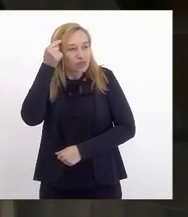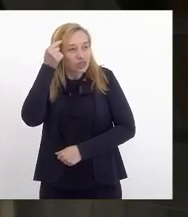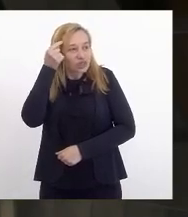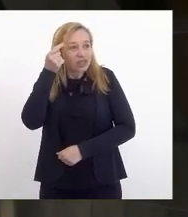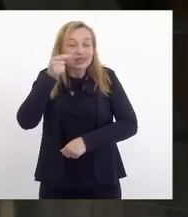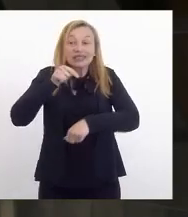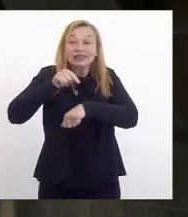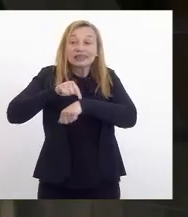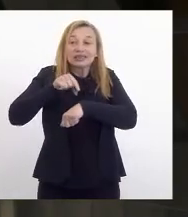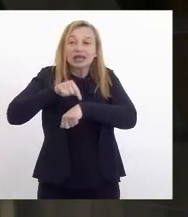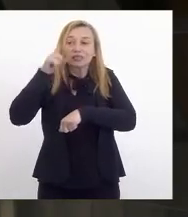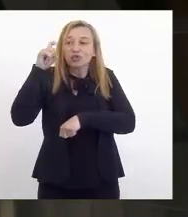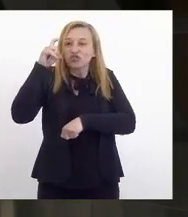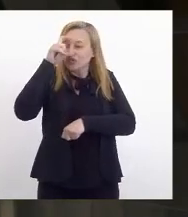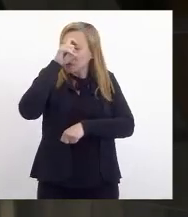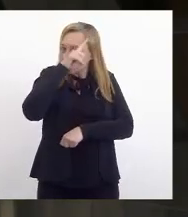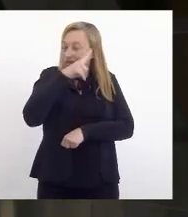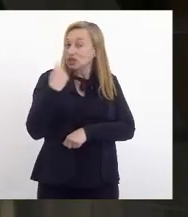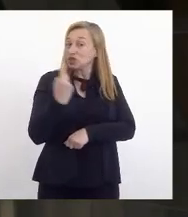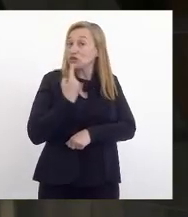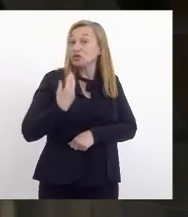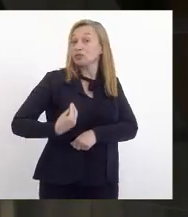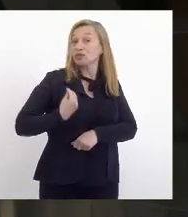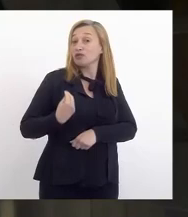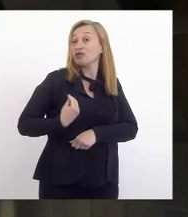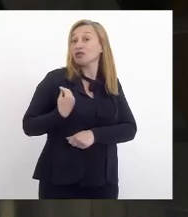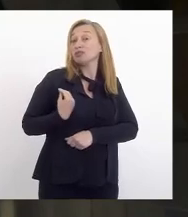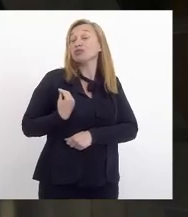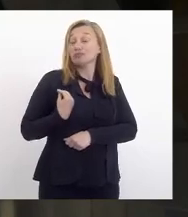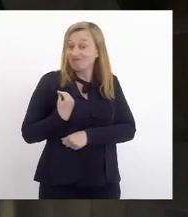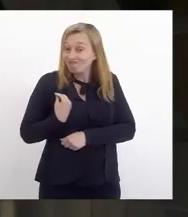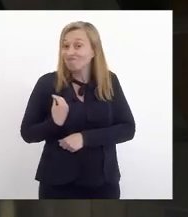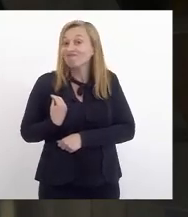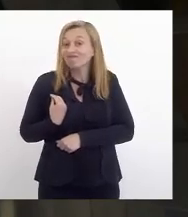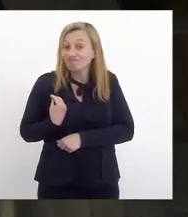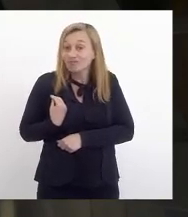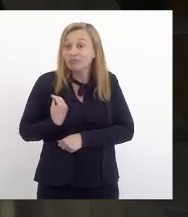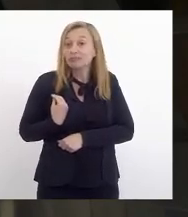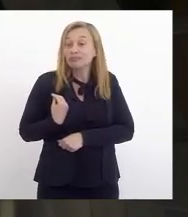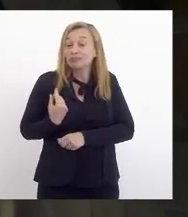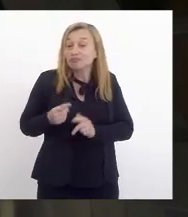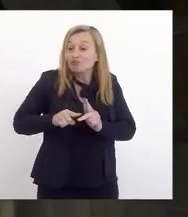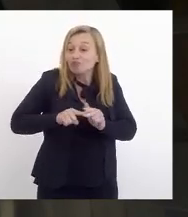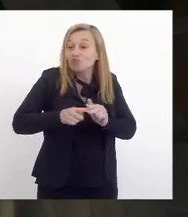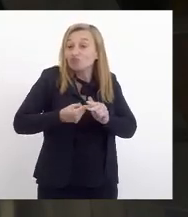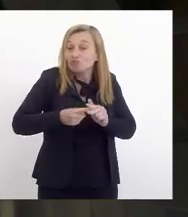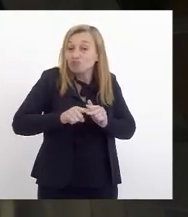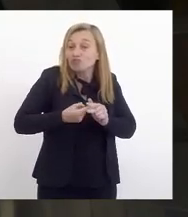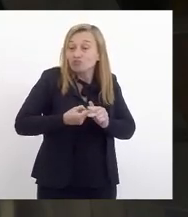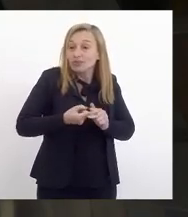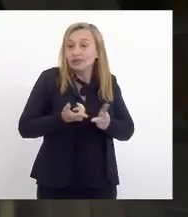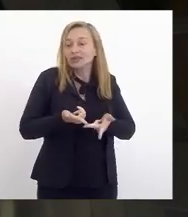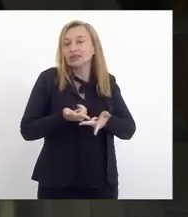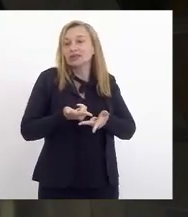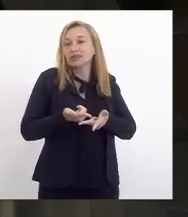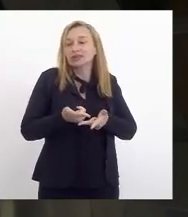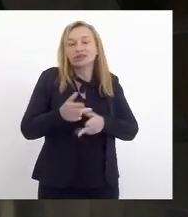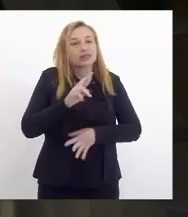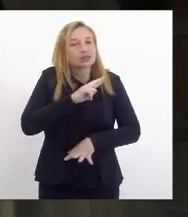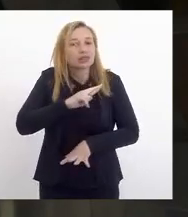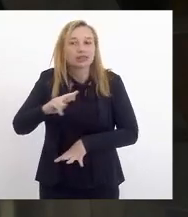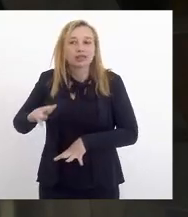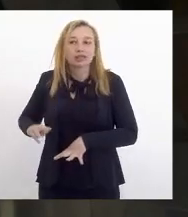nestes tempos difíceis que vivemos da manutenção da